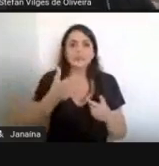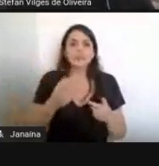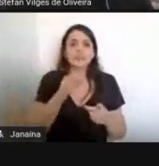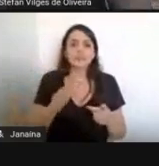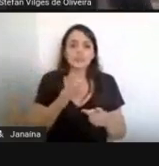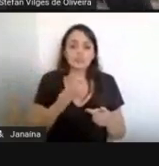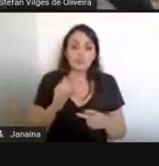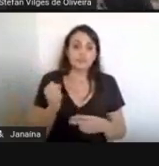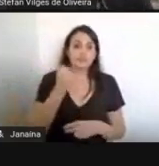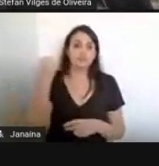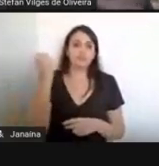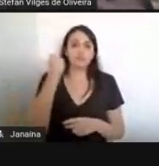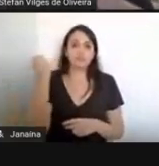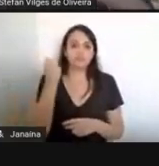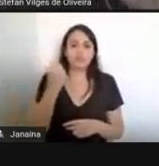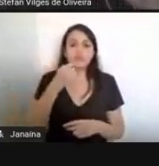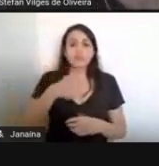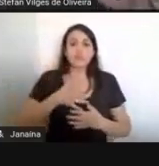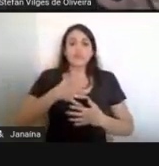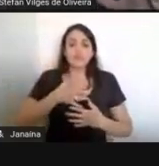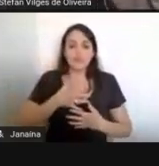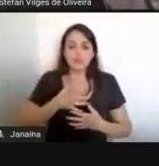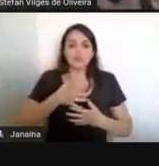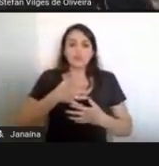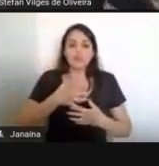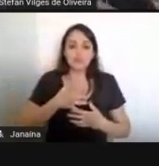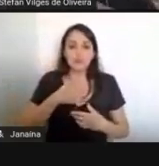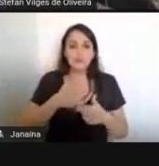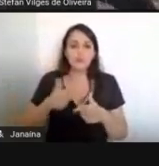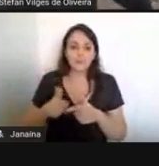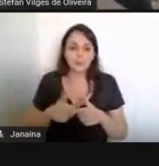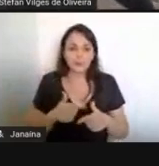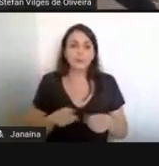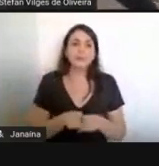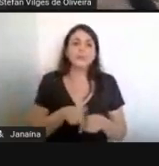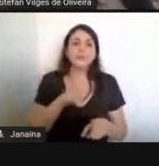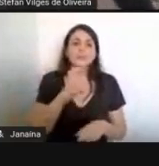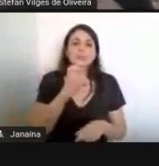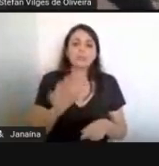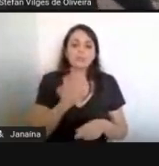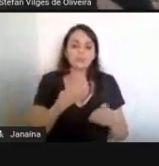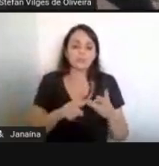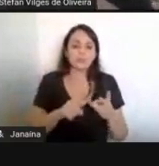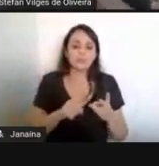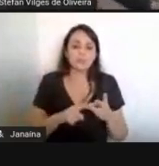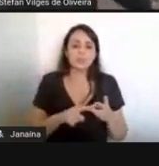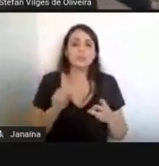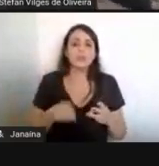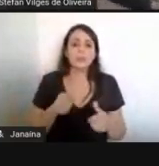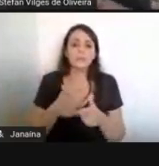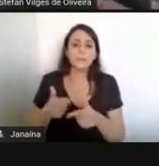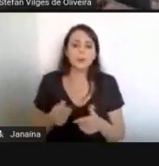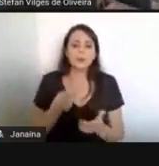sintomas respiratórios, e nós temos aí 5% desses casos, que é o que de fato impacta para a questão de assistência, que são os casos